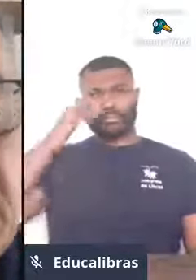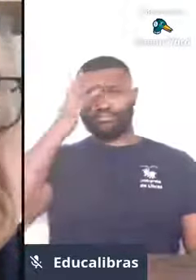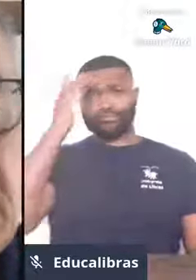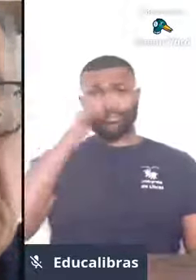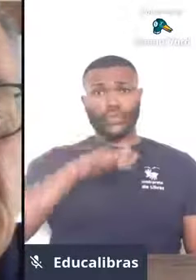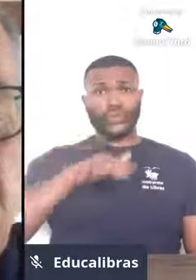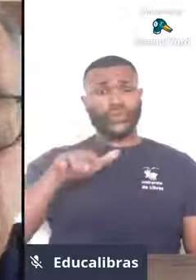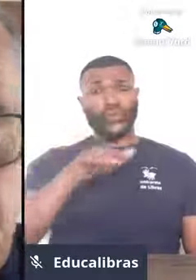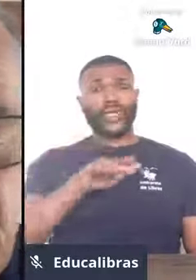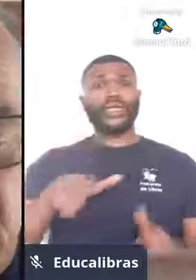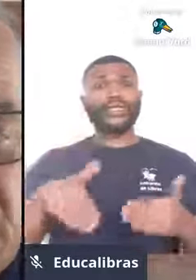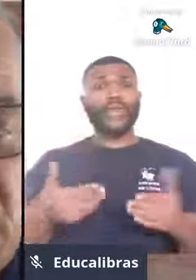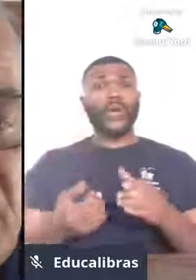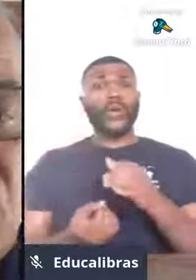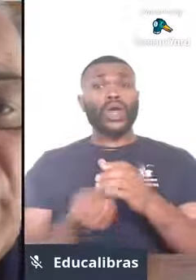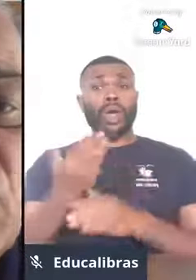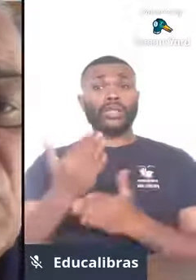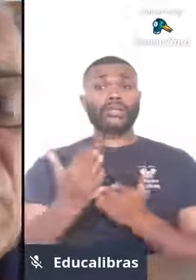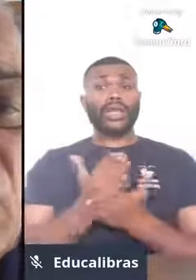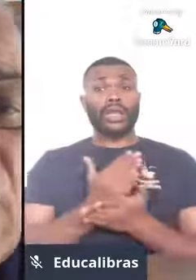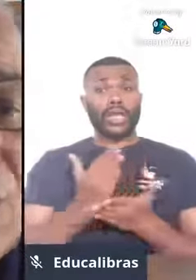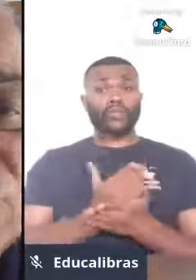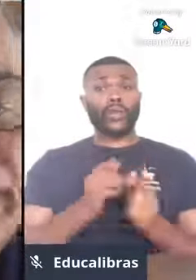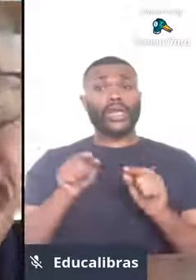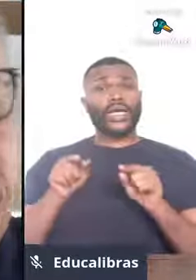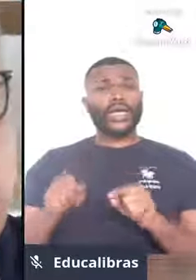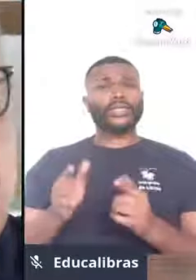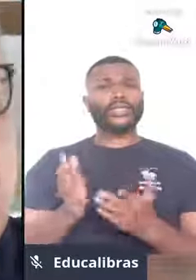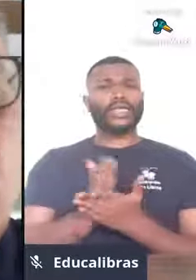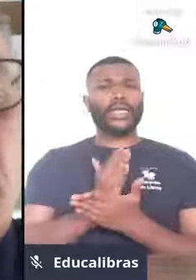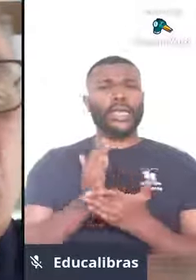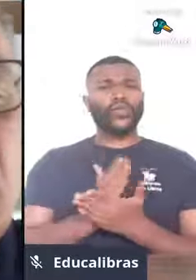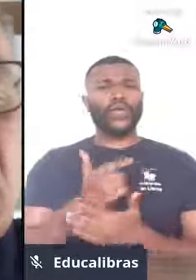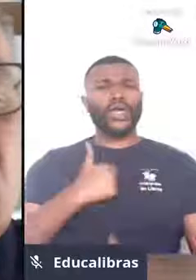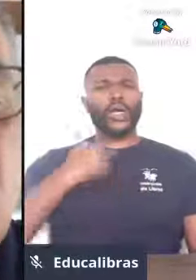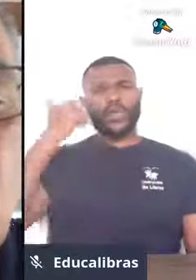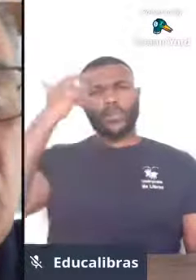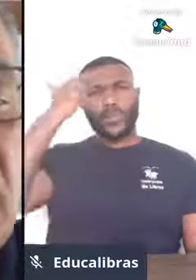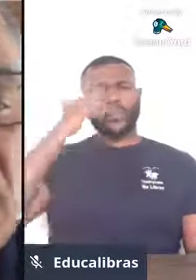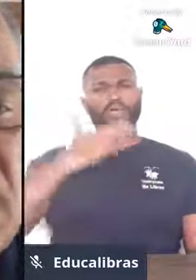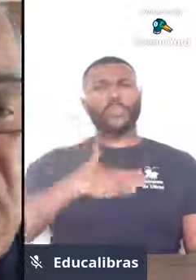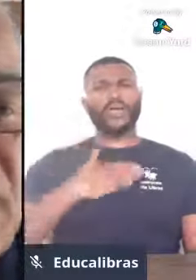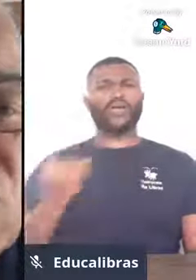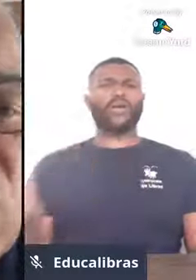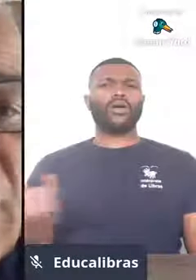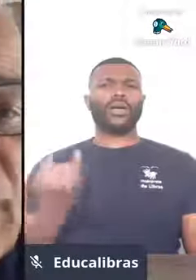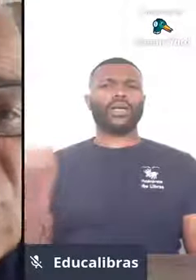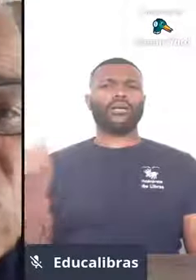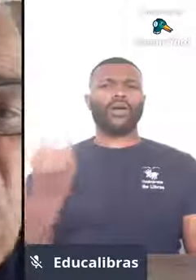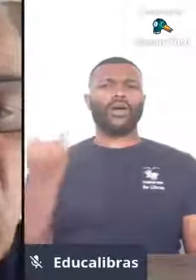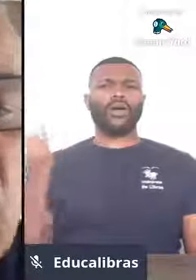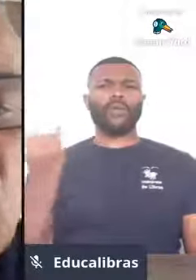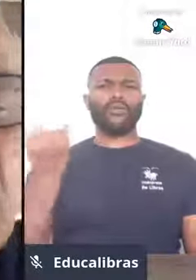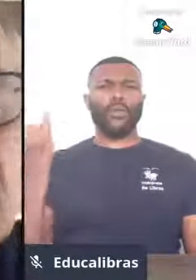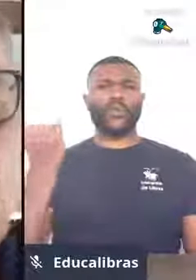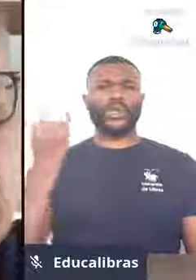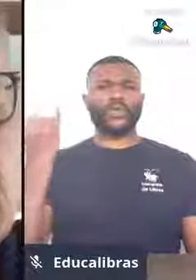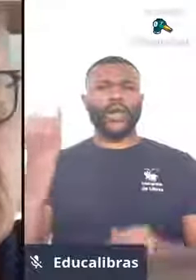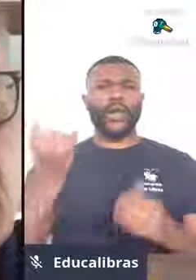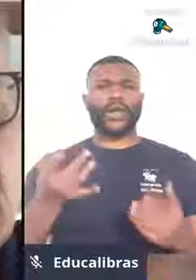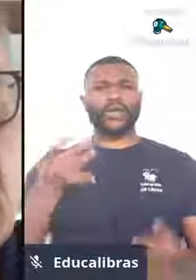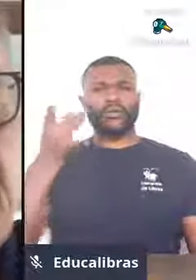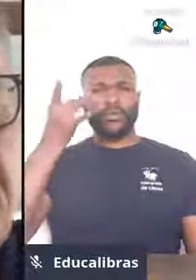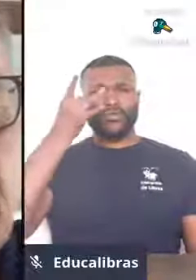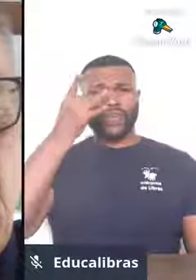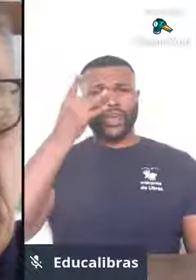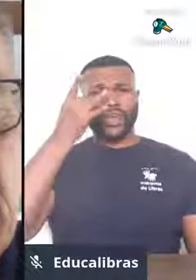gente lança esse livro. Esse livro eu acho, para mim, muito importante, que conta a minha história pessoal, algumas coisas